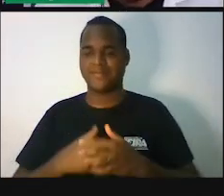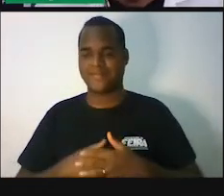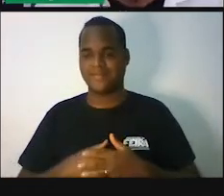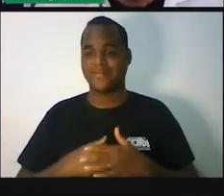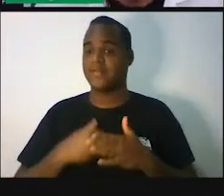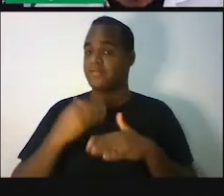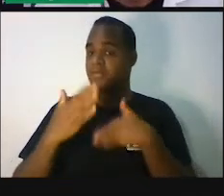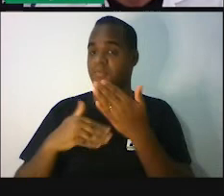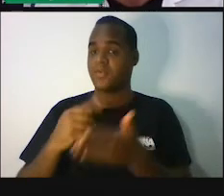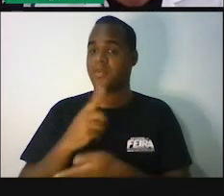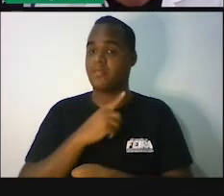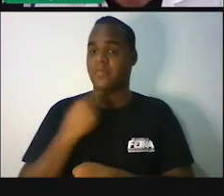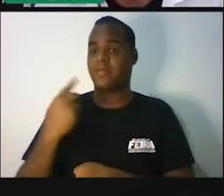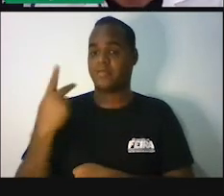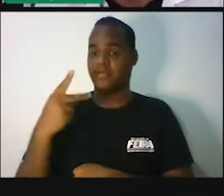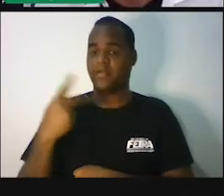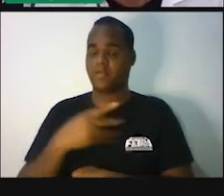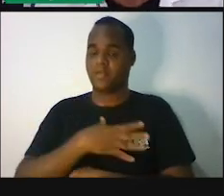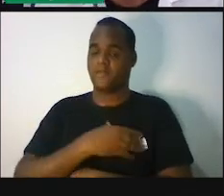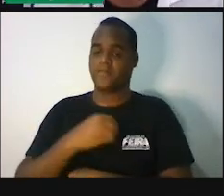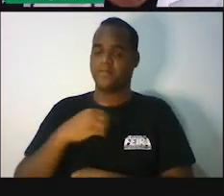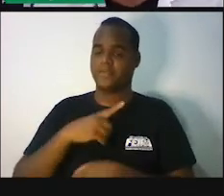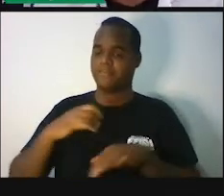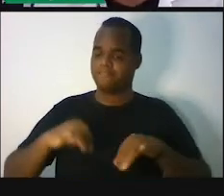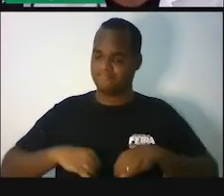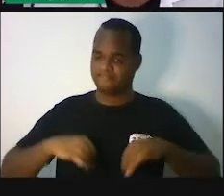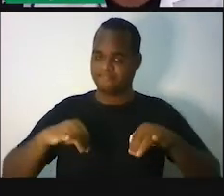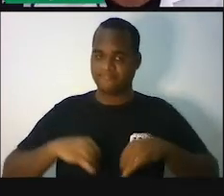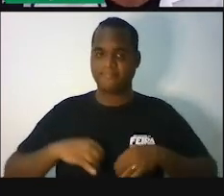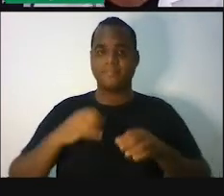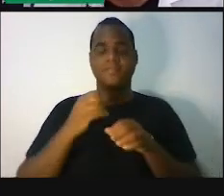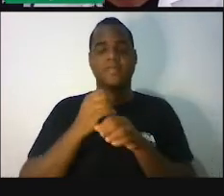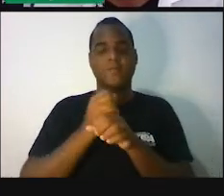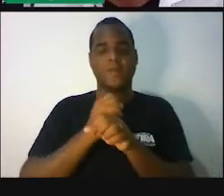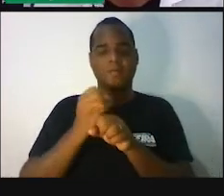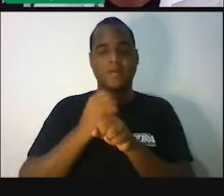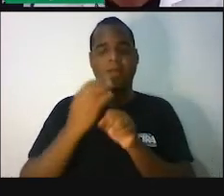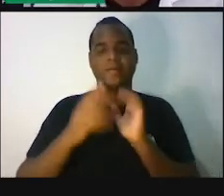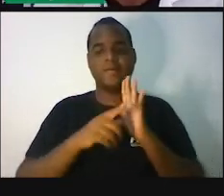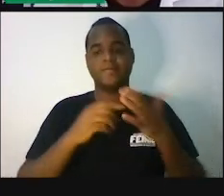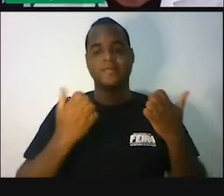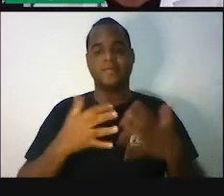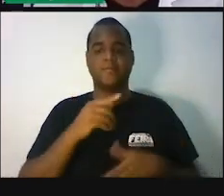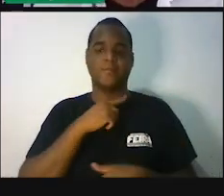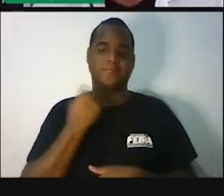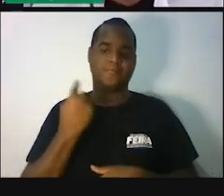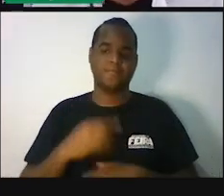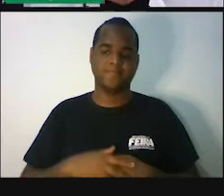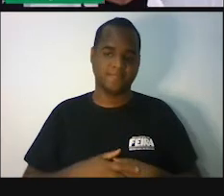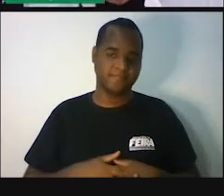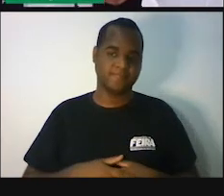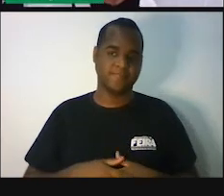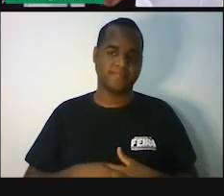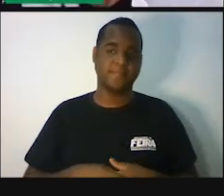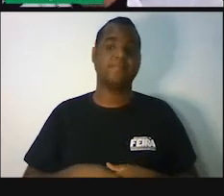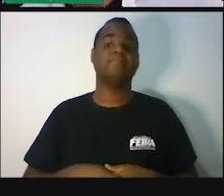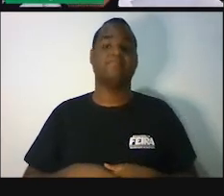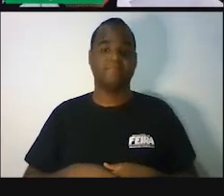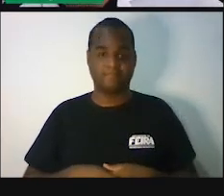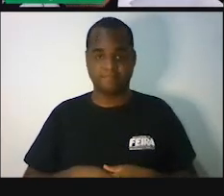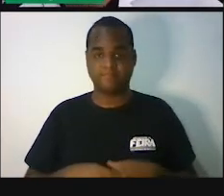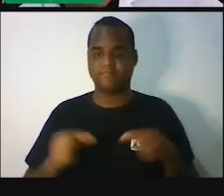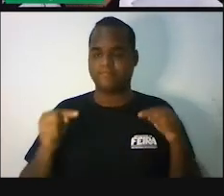Depois da morte do seu filho, sofreu mais 4 anos antes de morrer. Com base